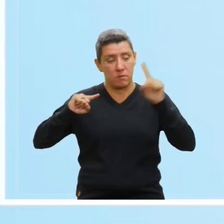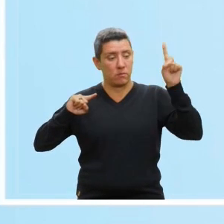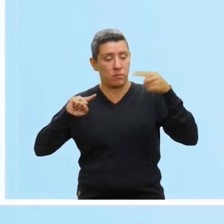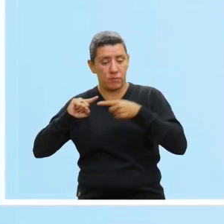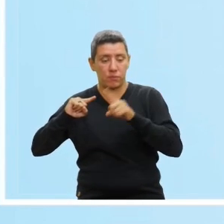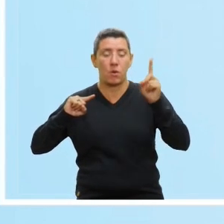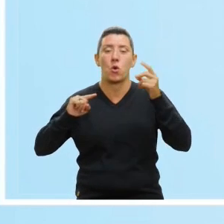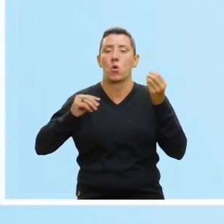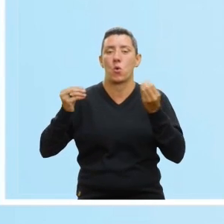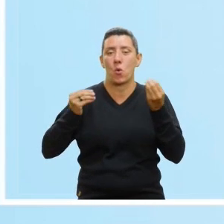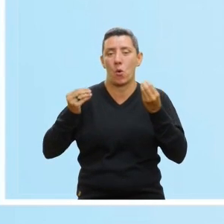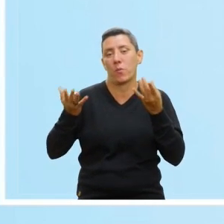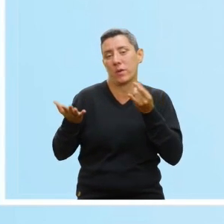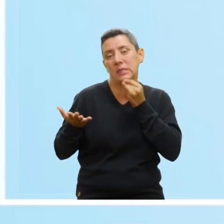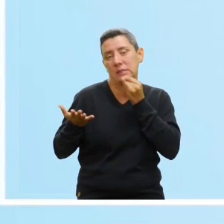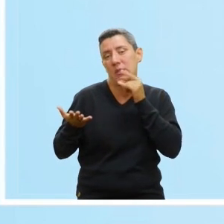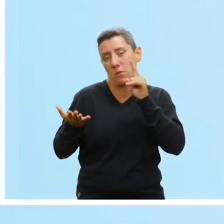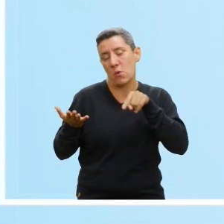dados. Tá?